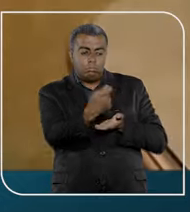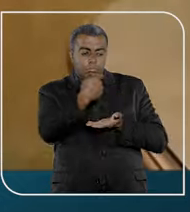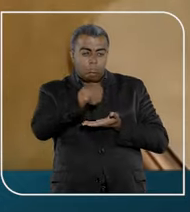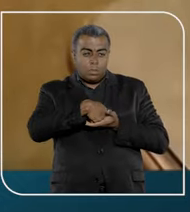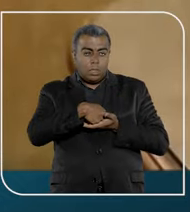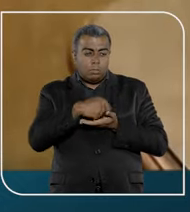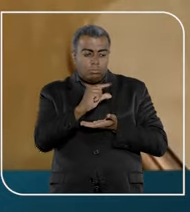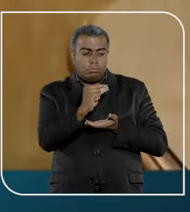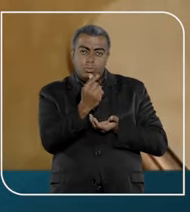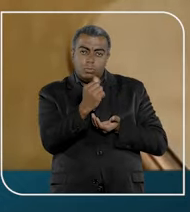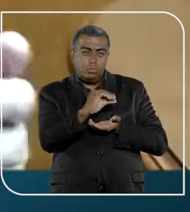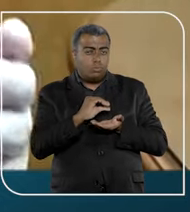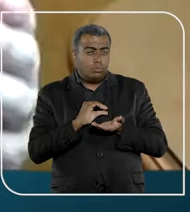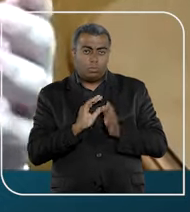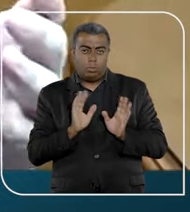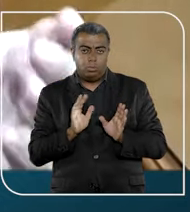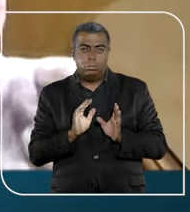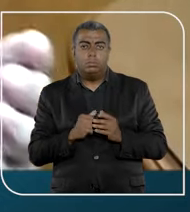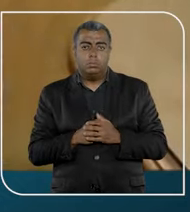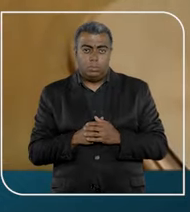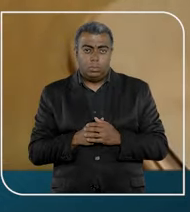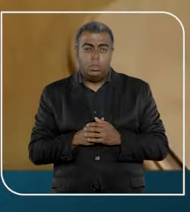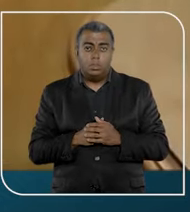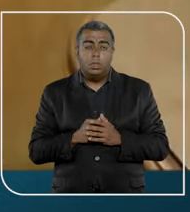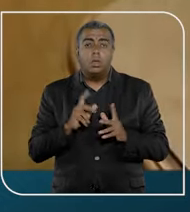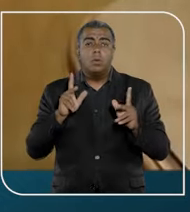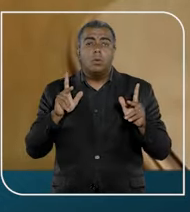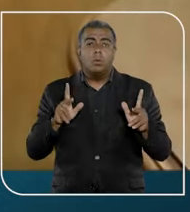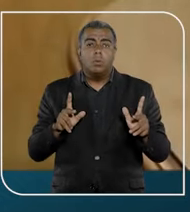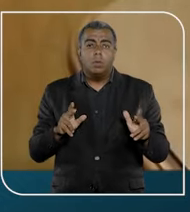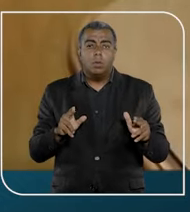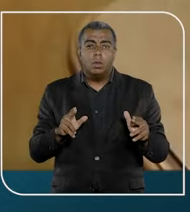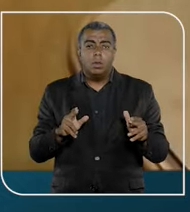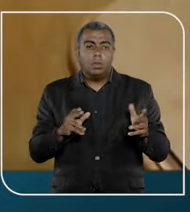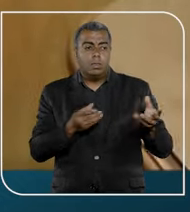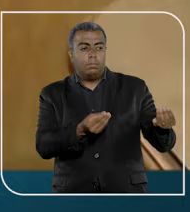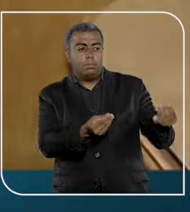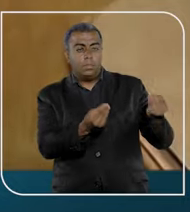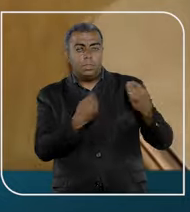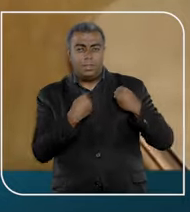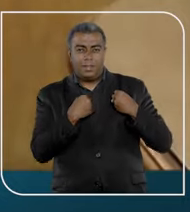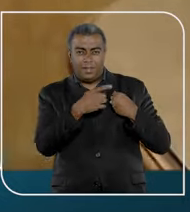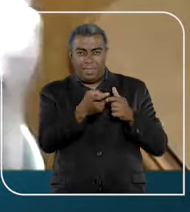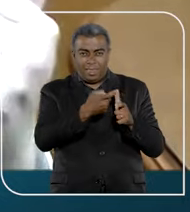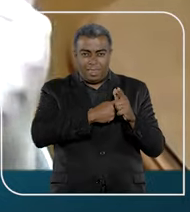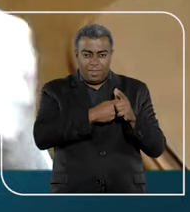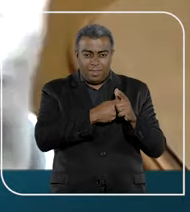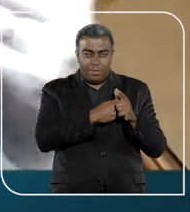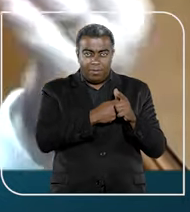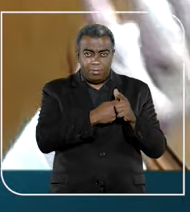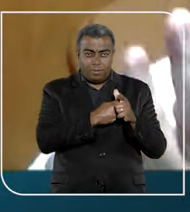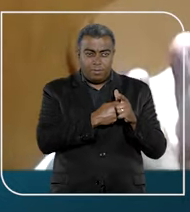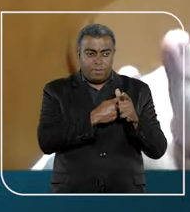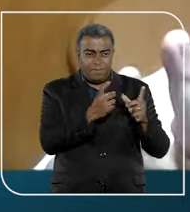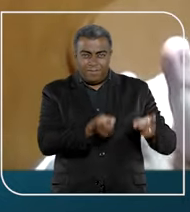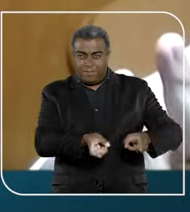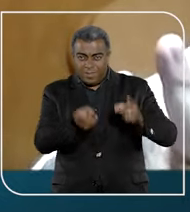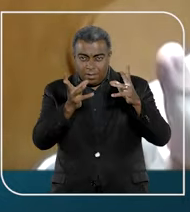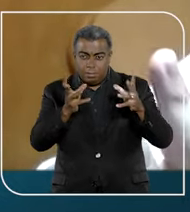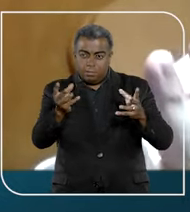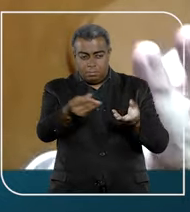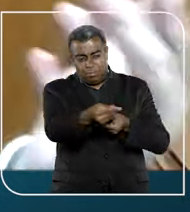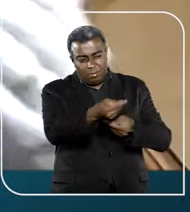a diferença. É como se o credor tivesse adquirindo do devedor o bem dele que havia